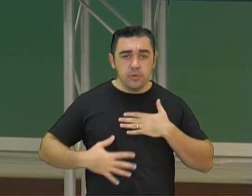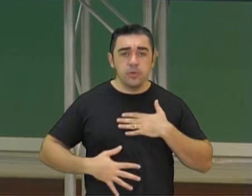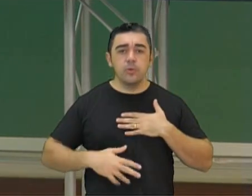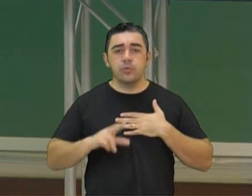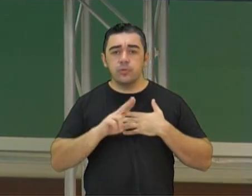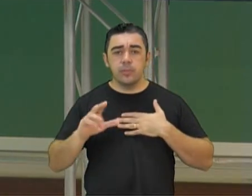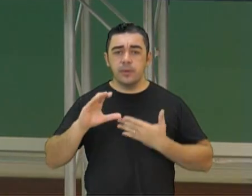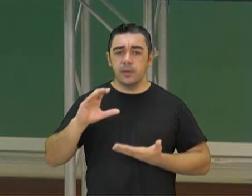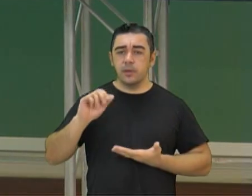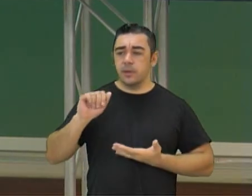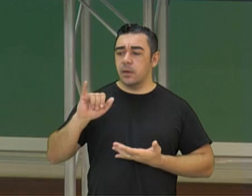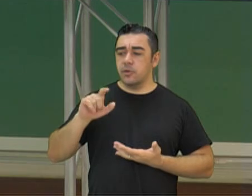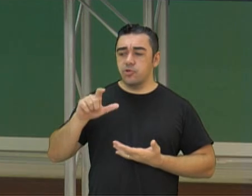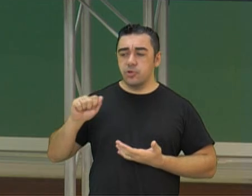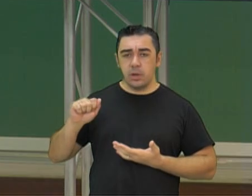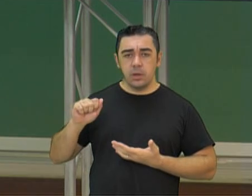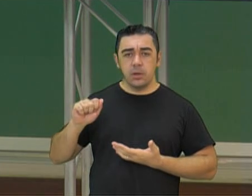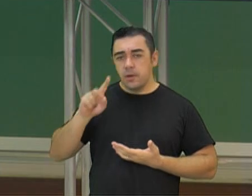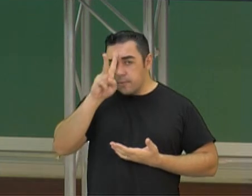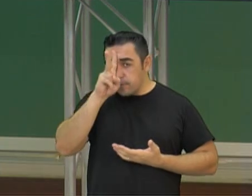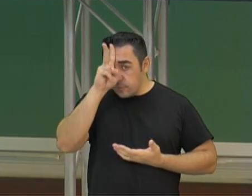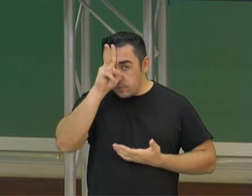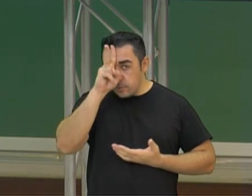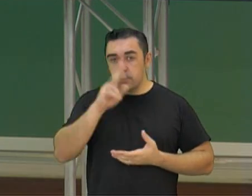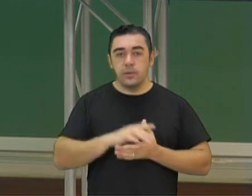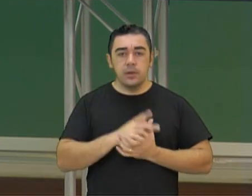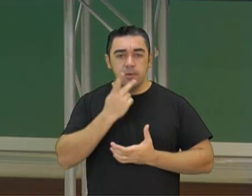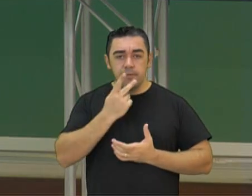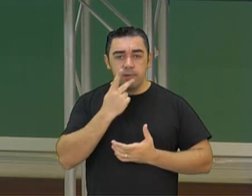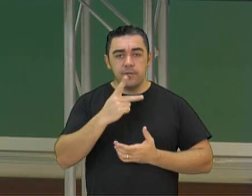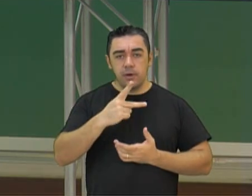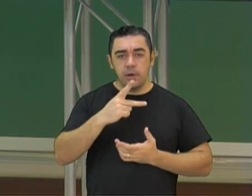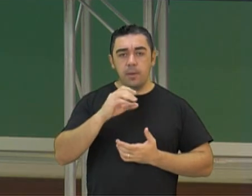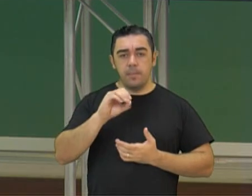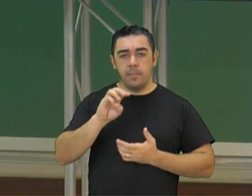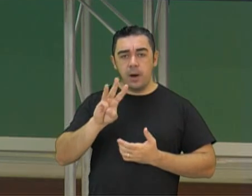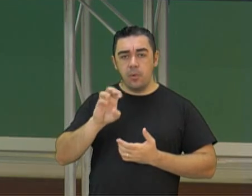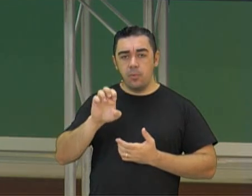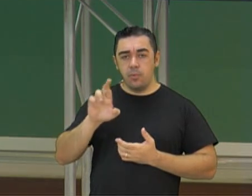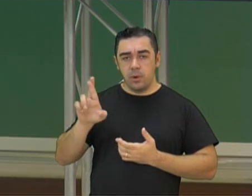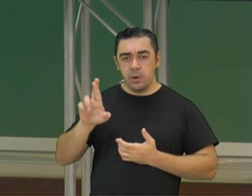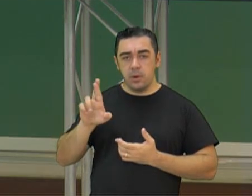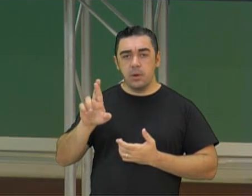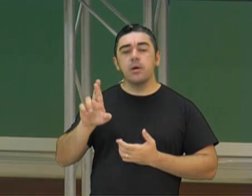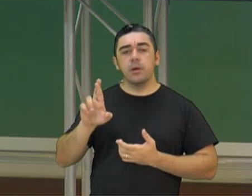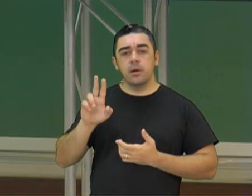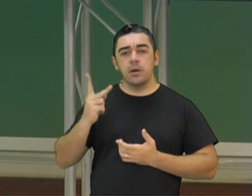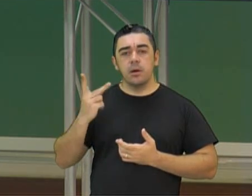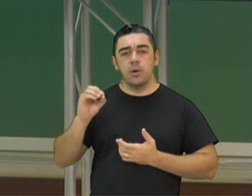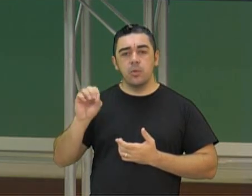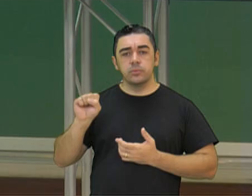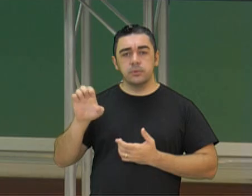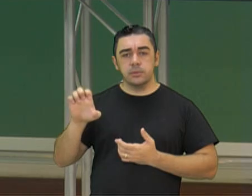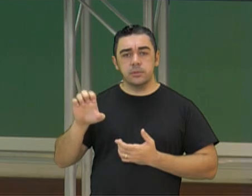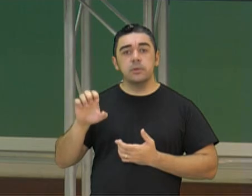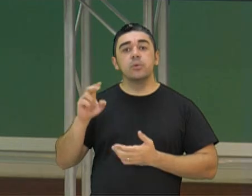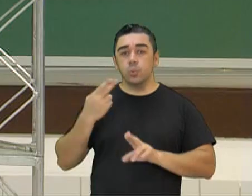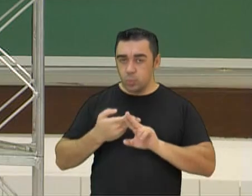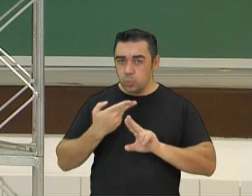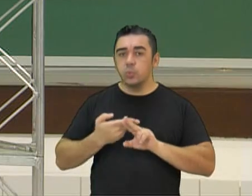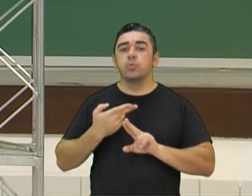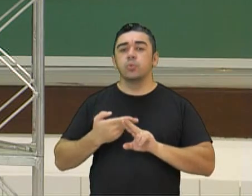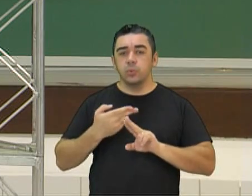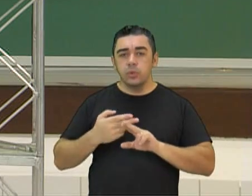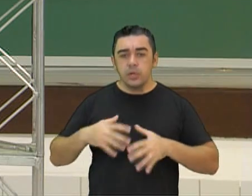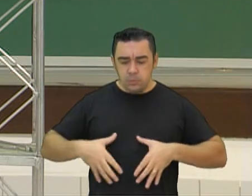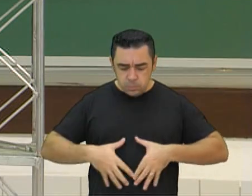de caixa de força, tá? O powerhouse, que é o termo que ele usa, quem faz pilates usa bastante,